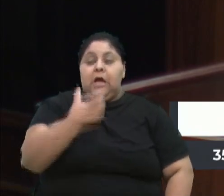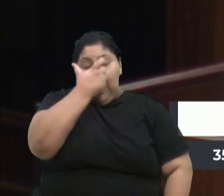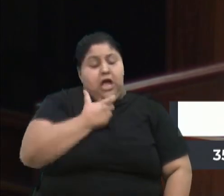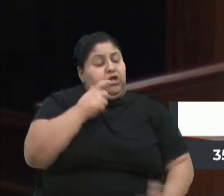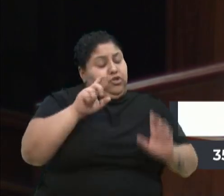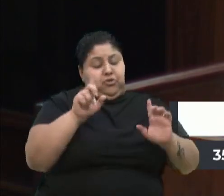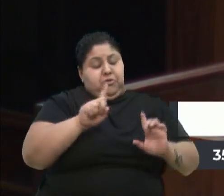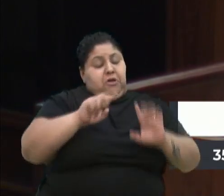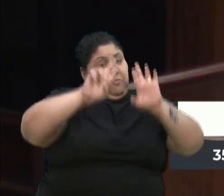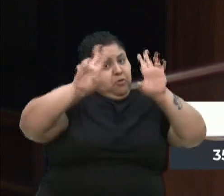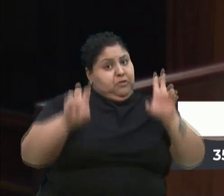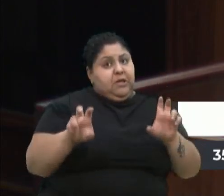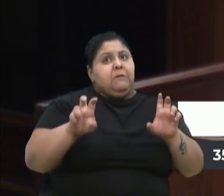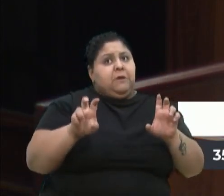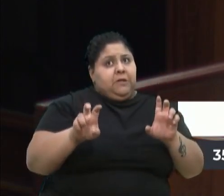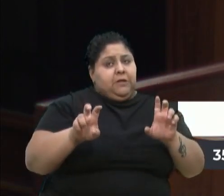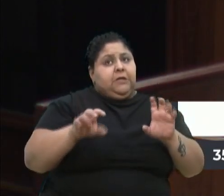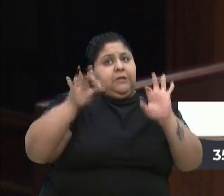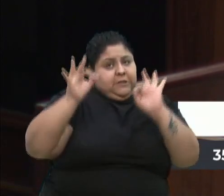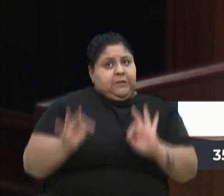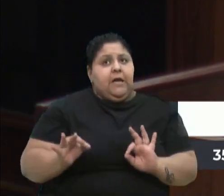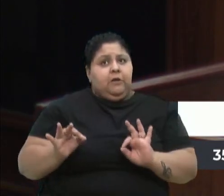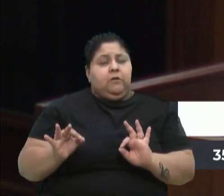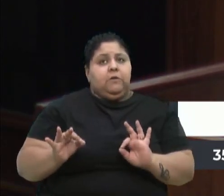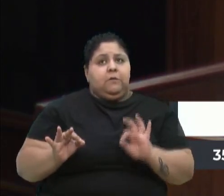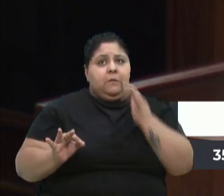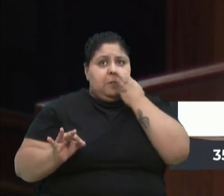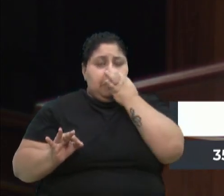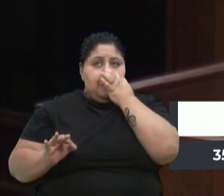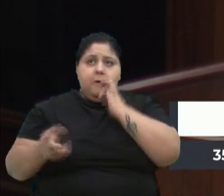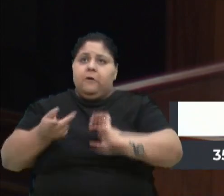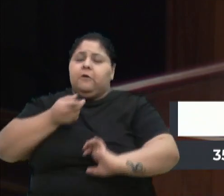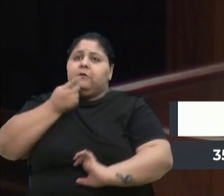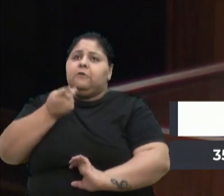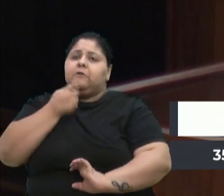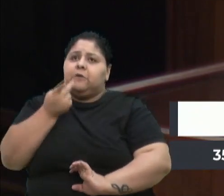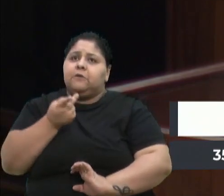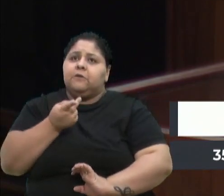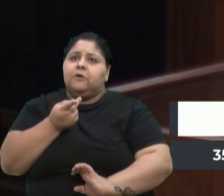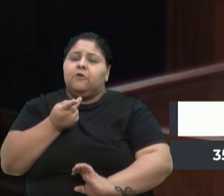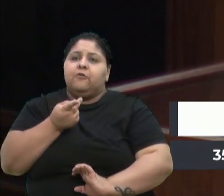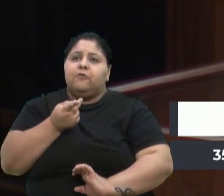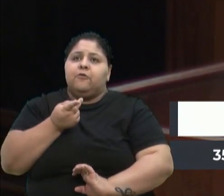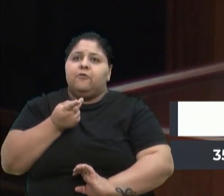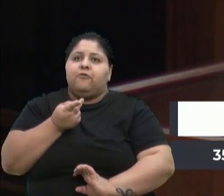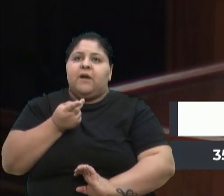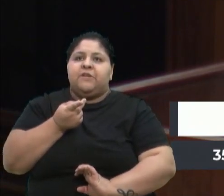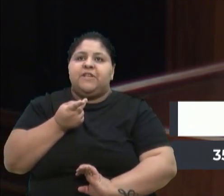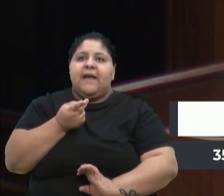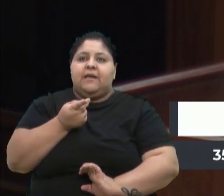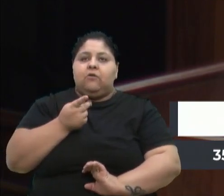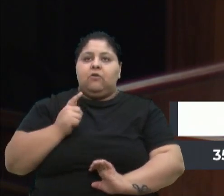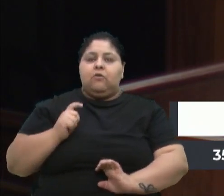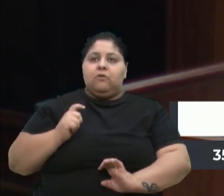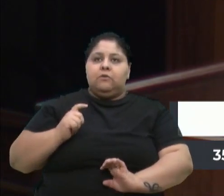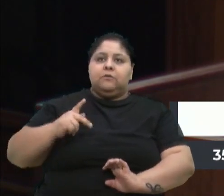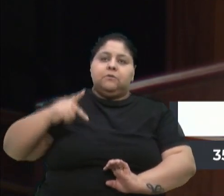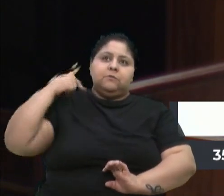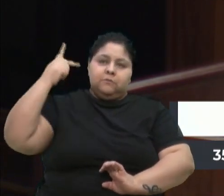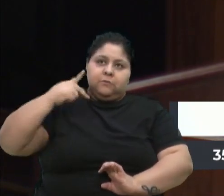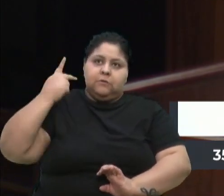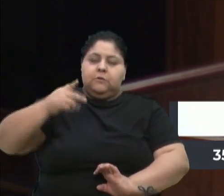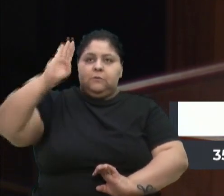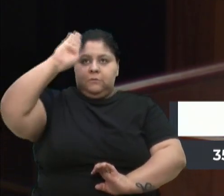vereador Bressan veio à tribuna aqui e falou sobre a questão dos valores, vereador Bressan, o que a gente tem